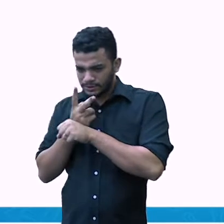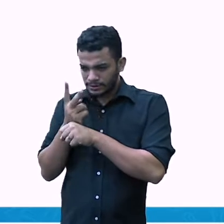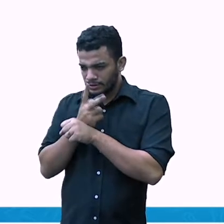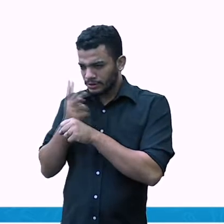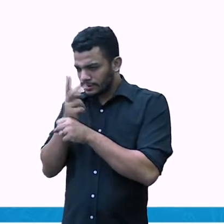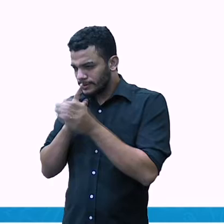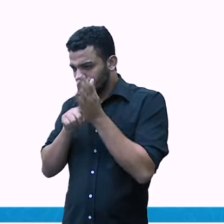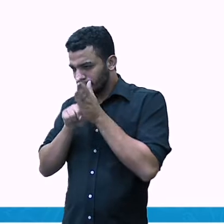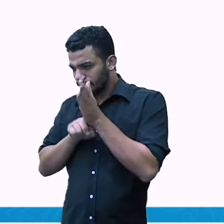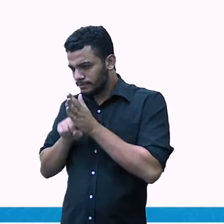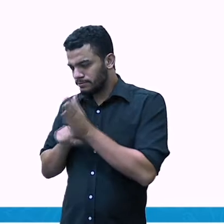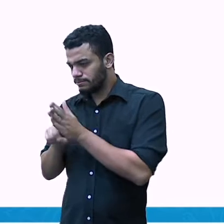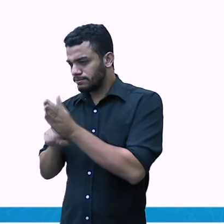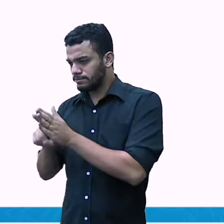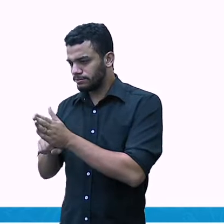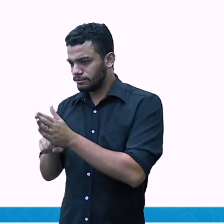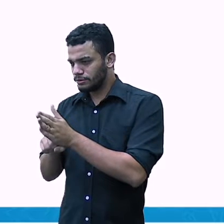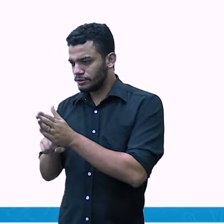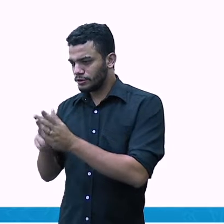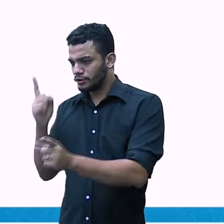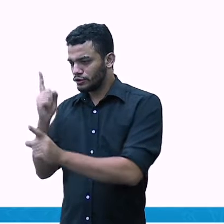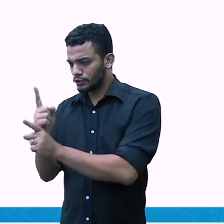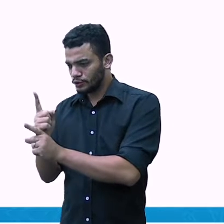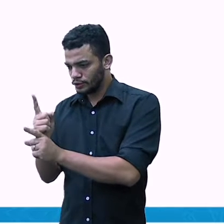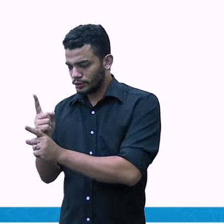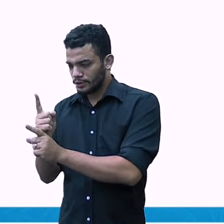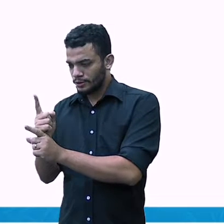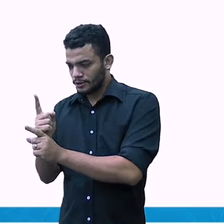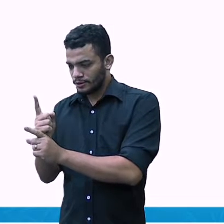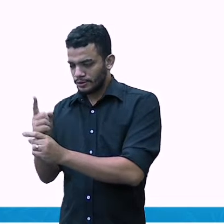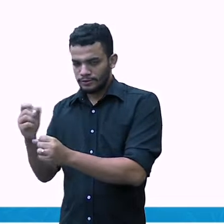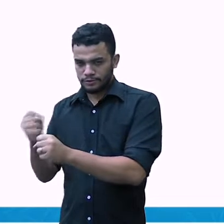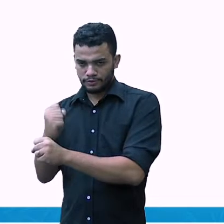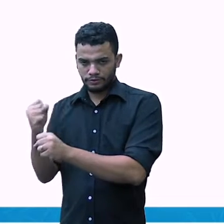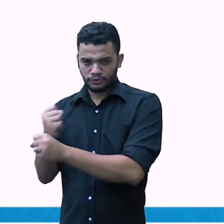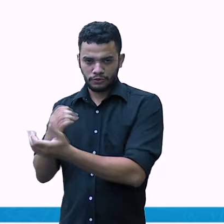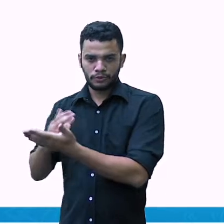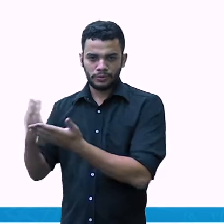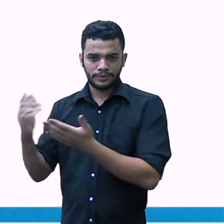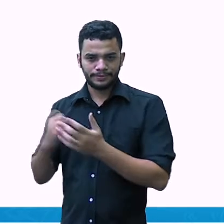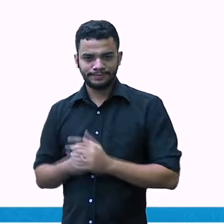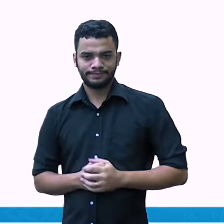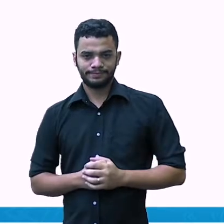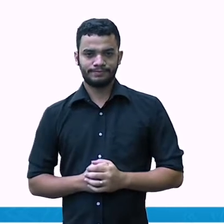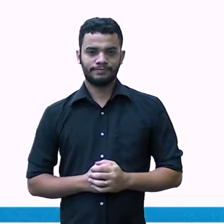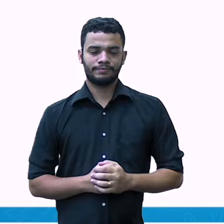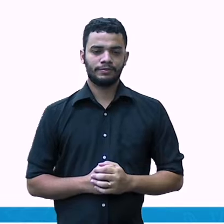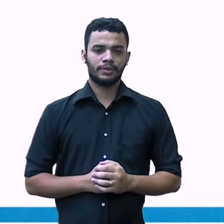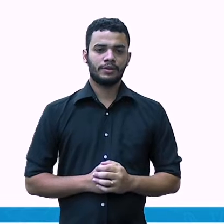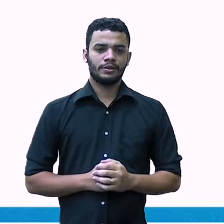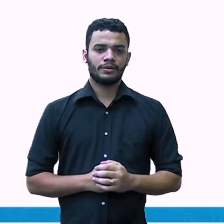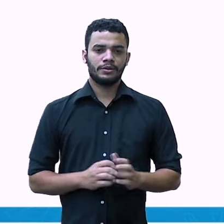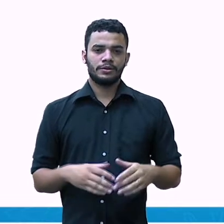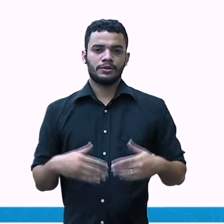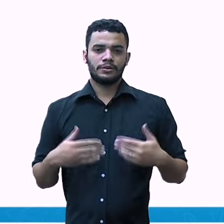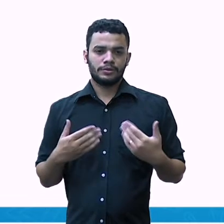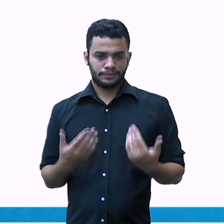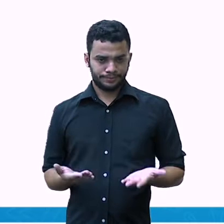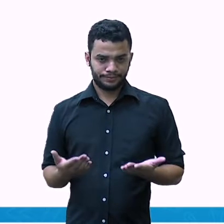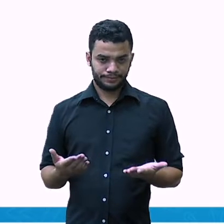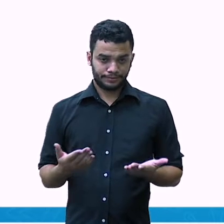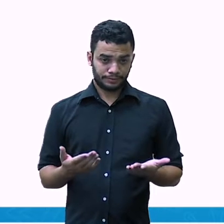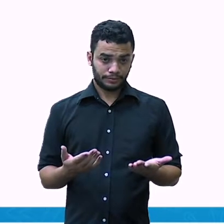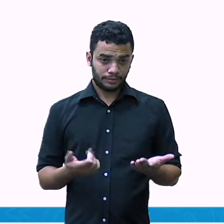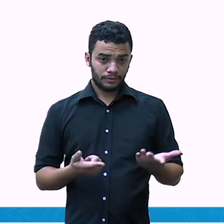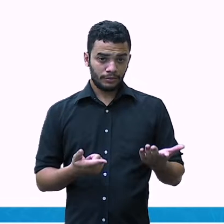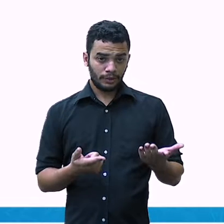parte urbana do município. Estudamos que está nela a sede administrativa do